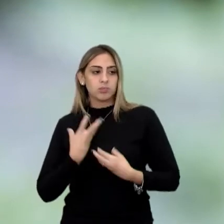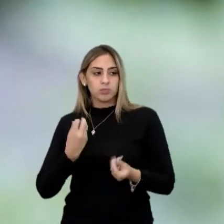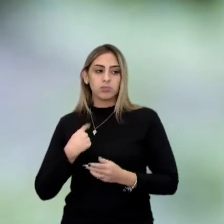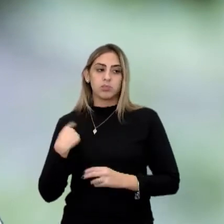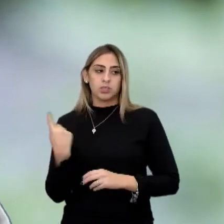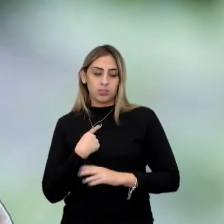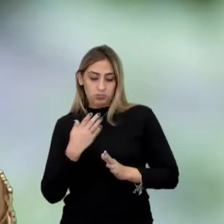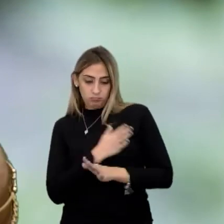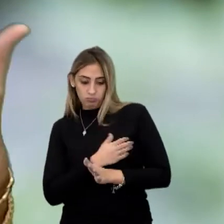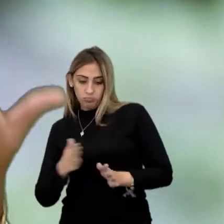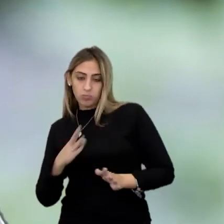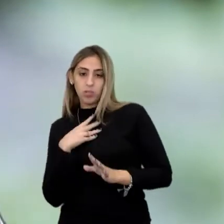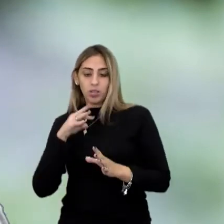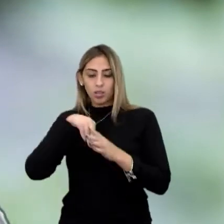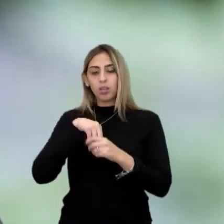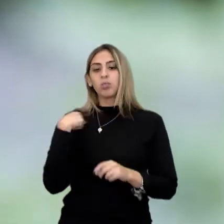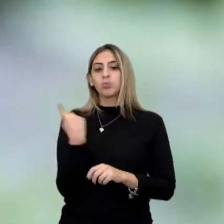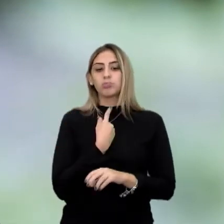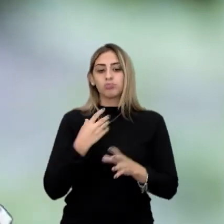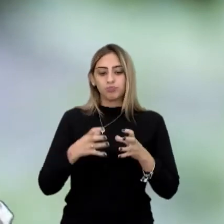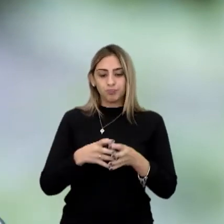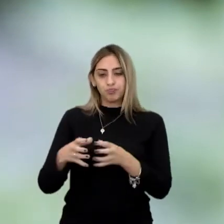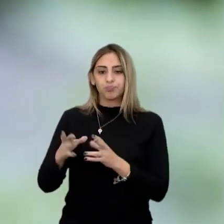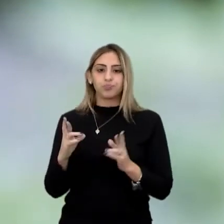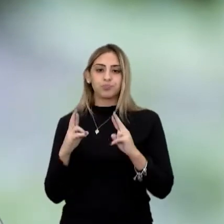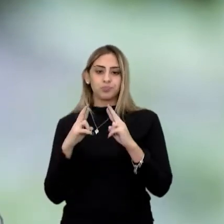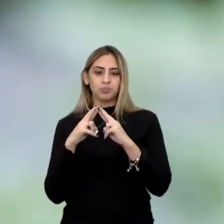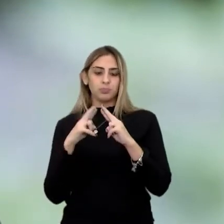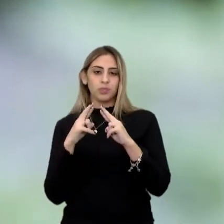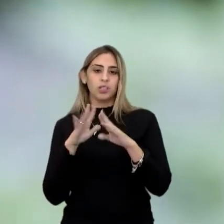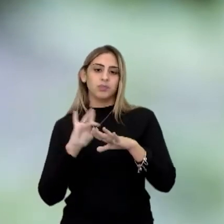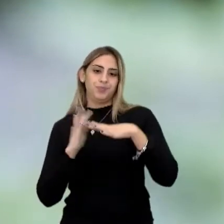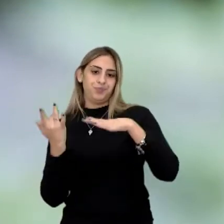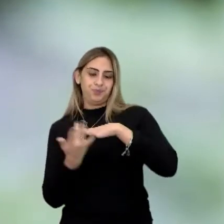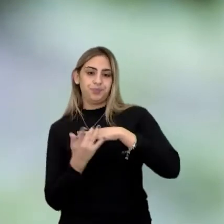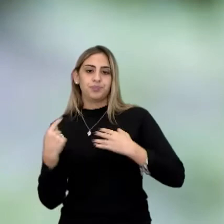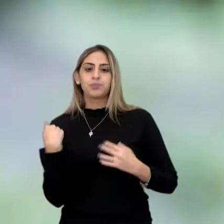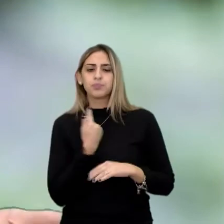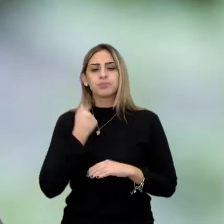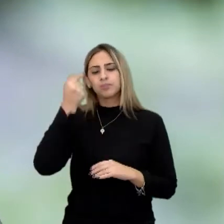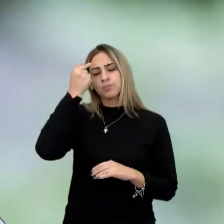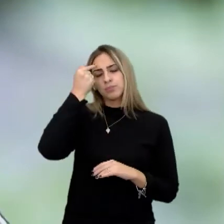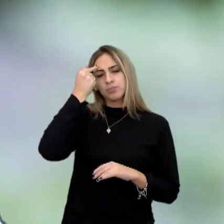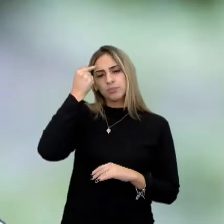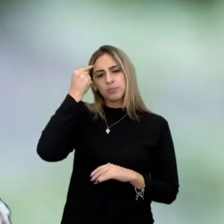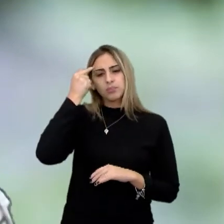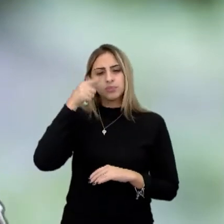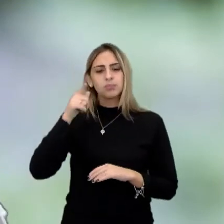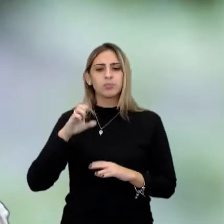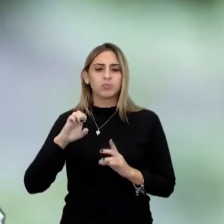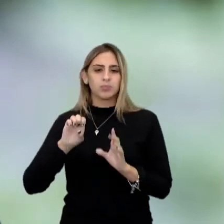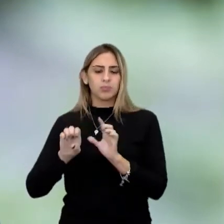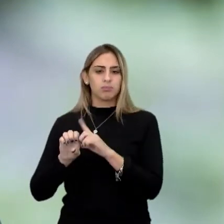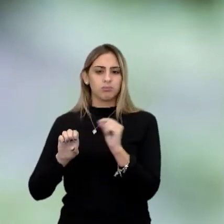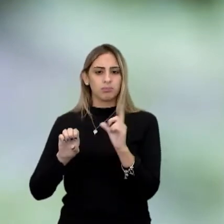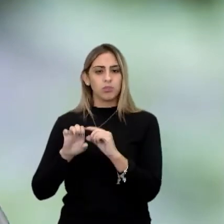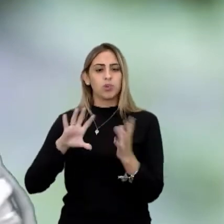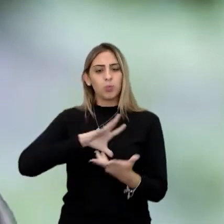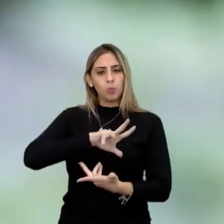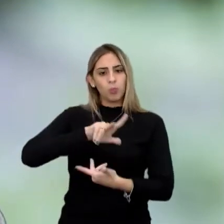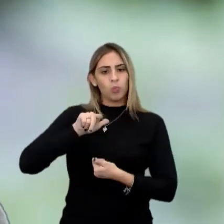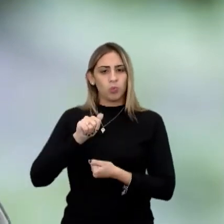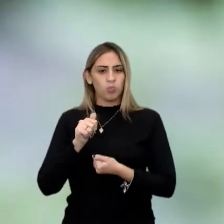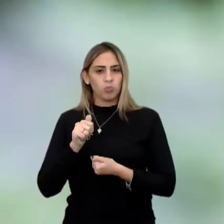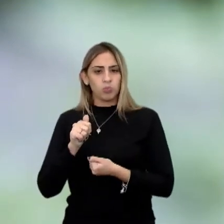gente passa dentro do campo aí das redes sociais. E, principalmente, se a gente está pensando dentro do empreendedorismo e do mundo corporativo,